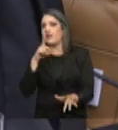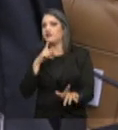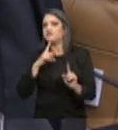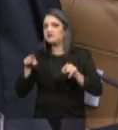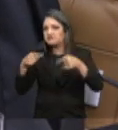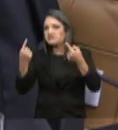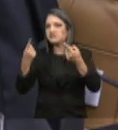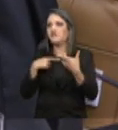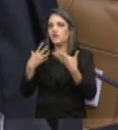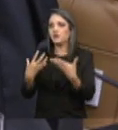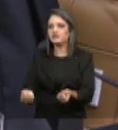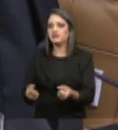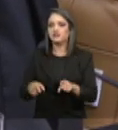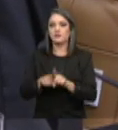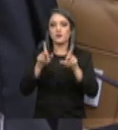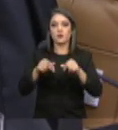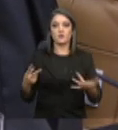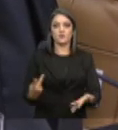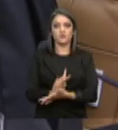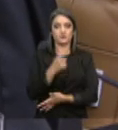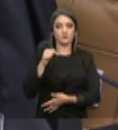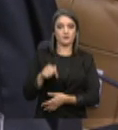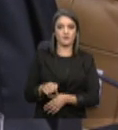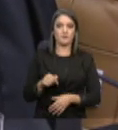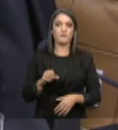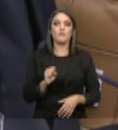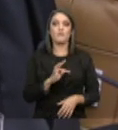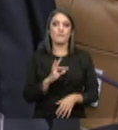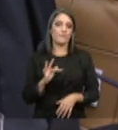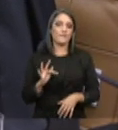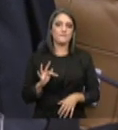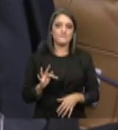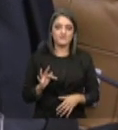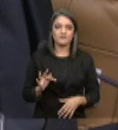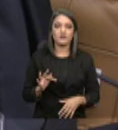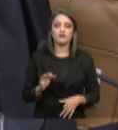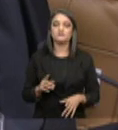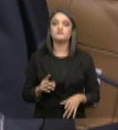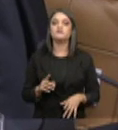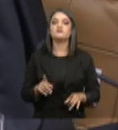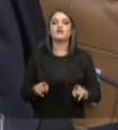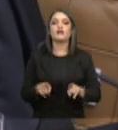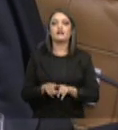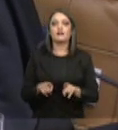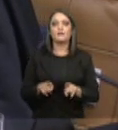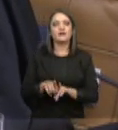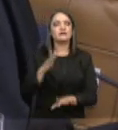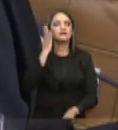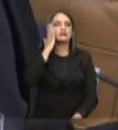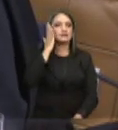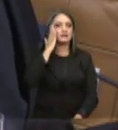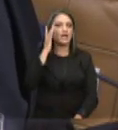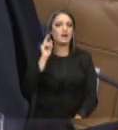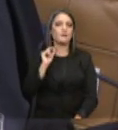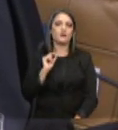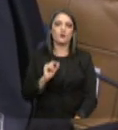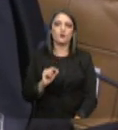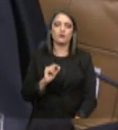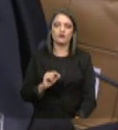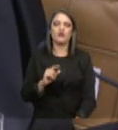componentes desta corte senhoras ministras e ministros não ignora que não se pode escapar as